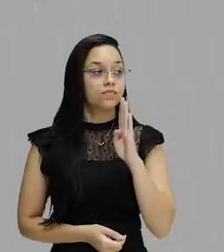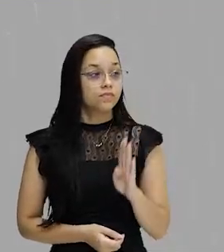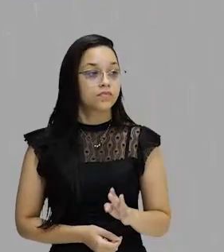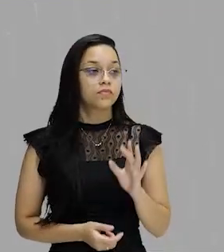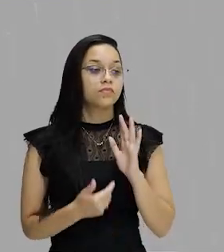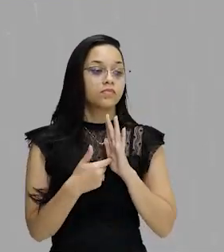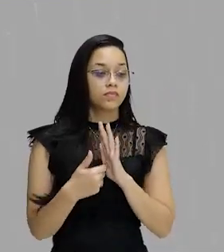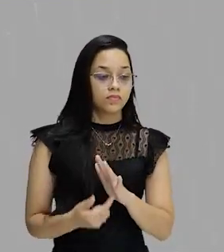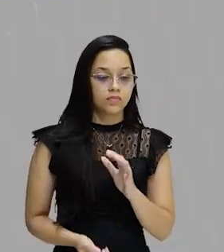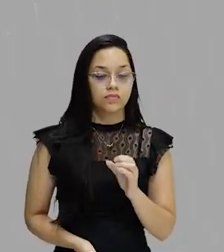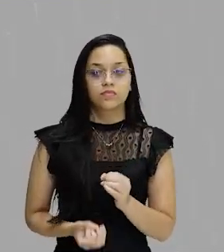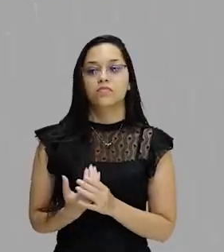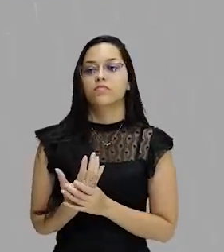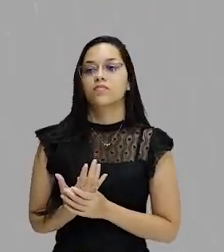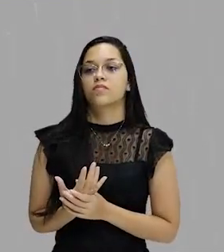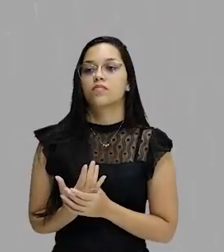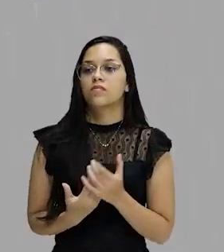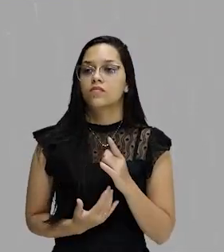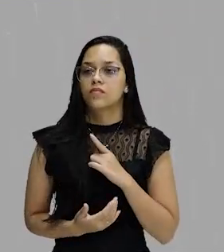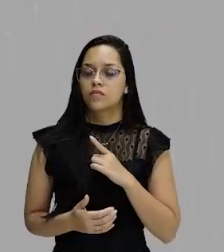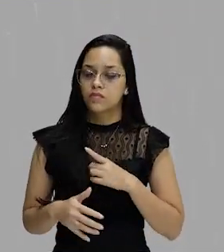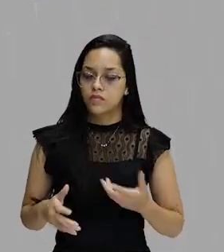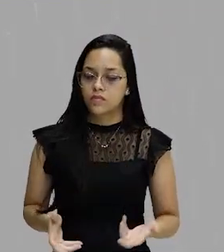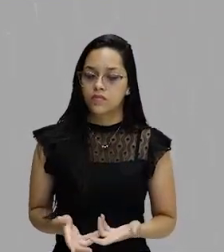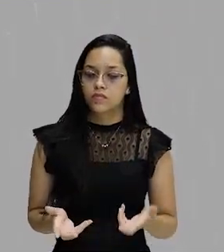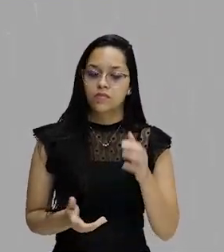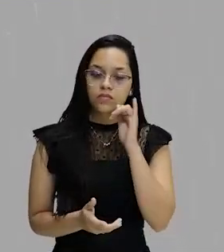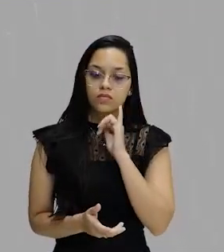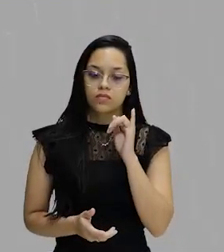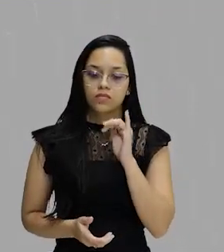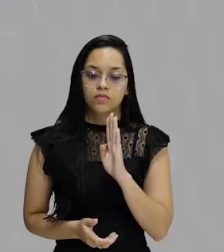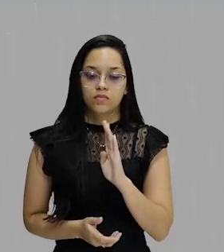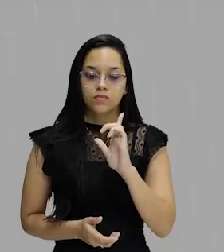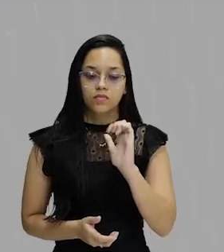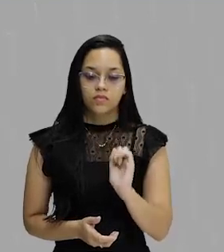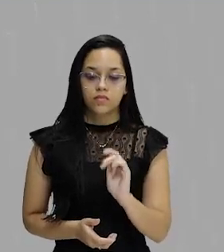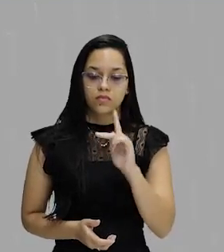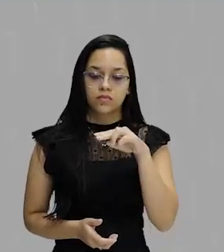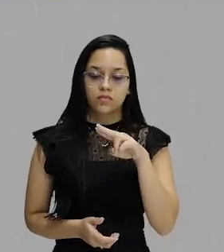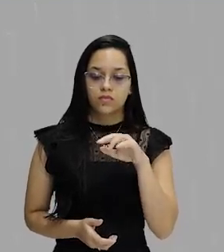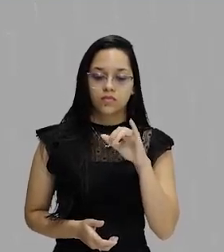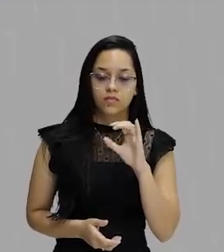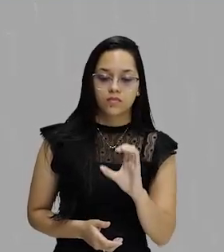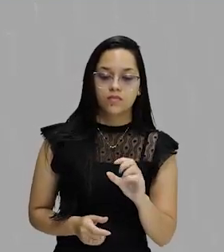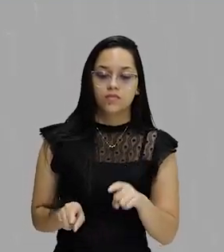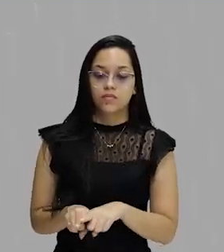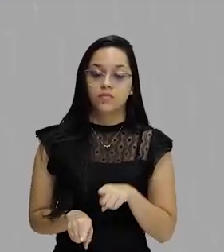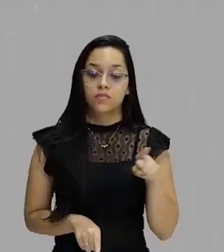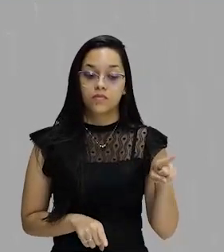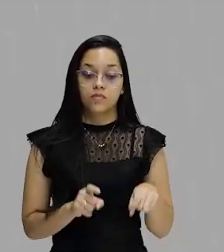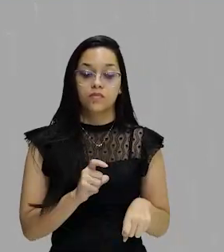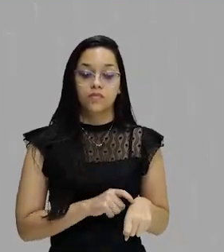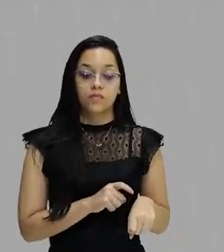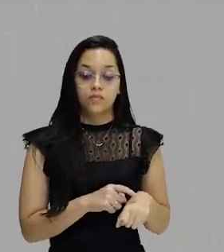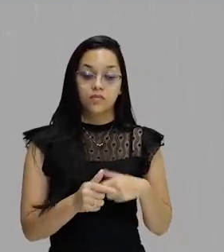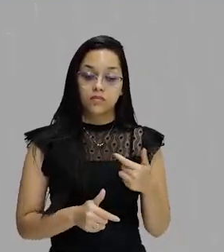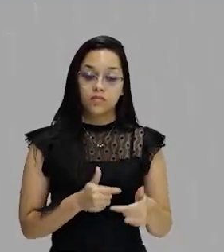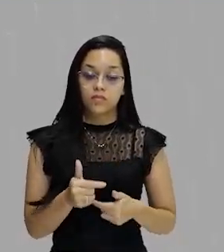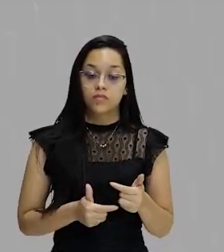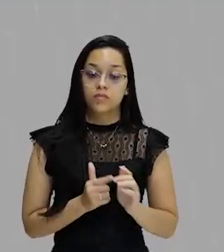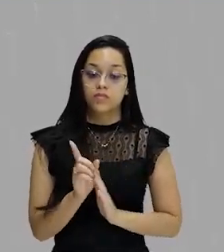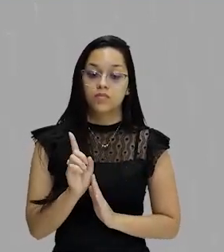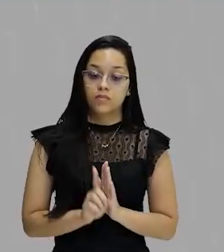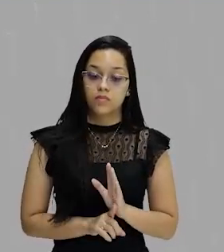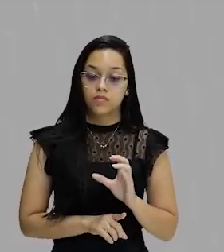se originou essas manifestações, por exemplo, da black music, naquele momento de luta pelos direitos civis